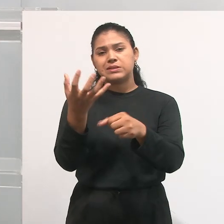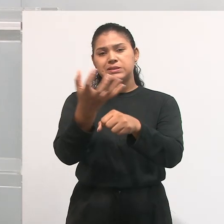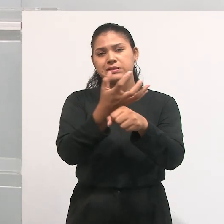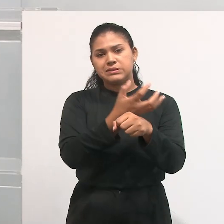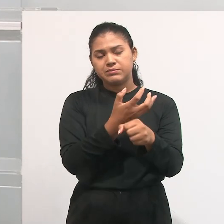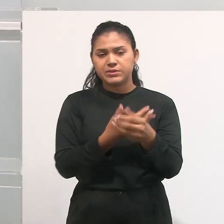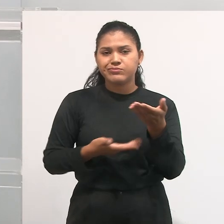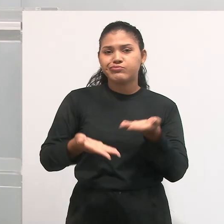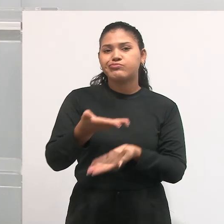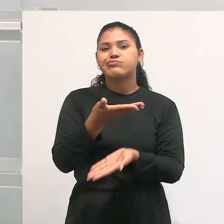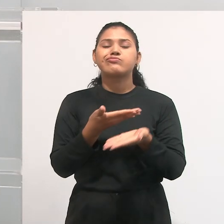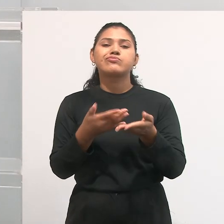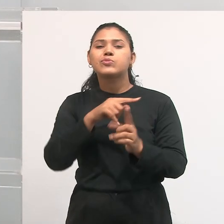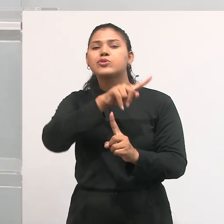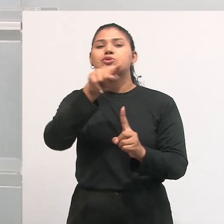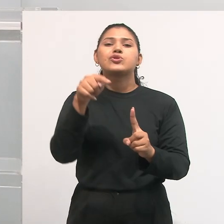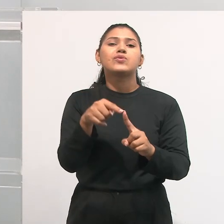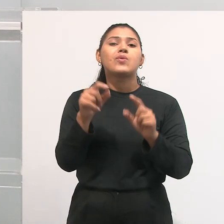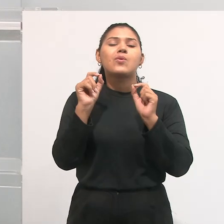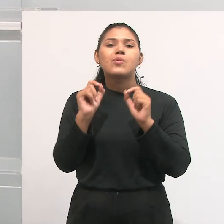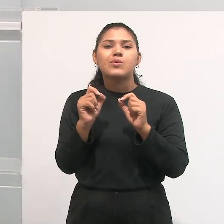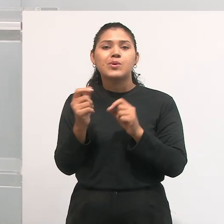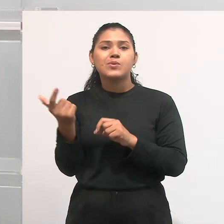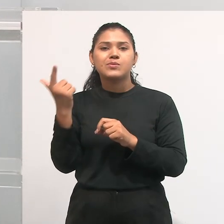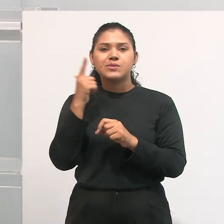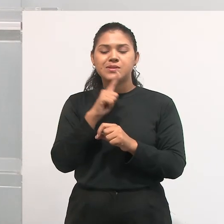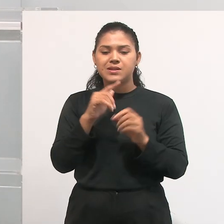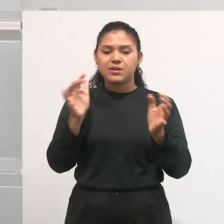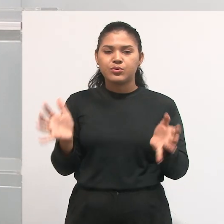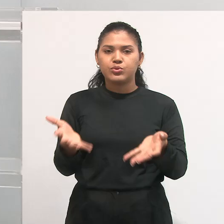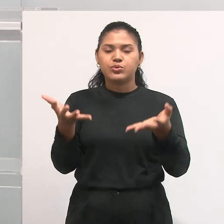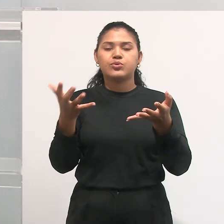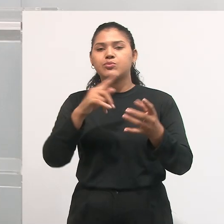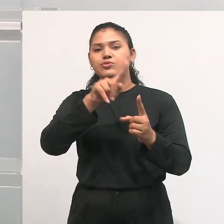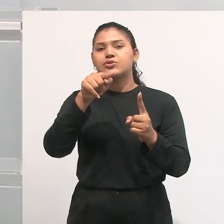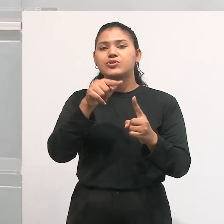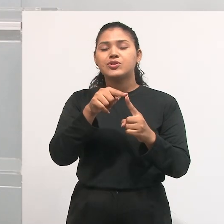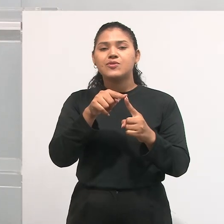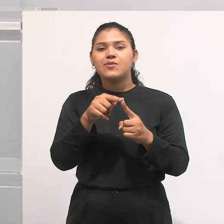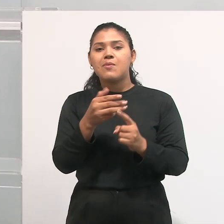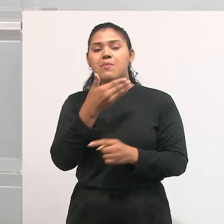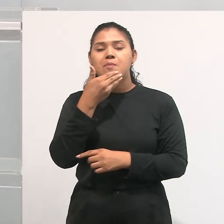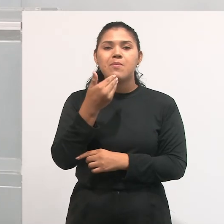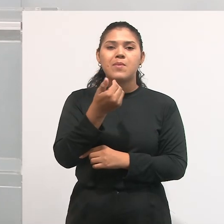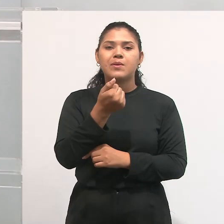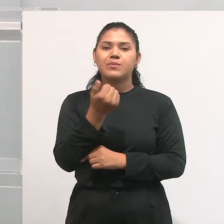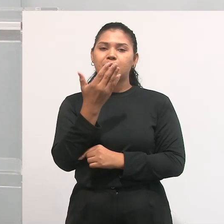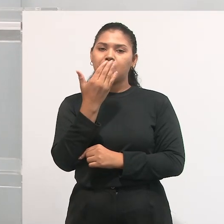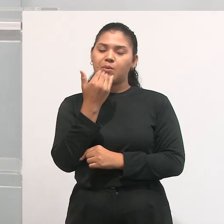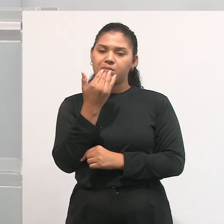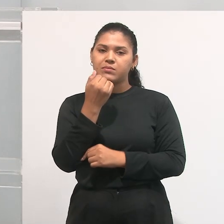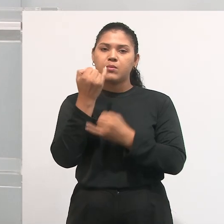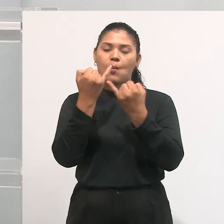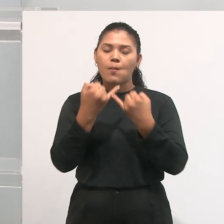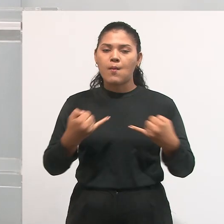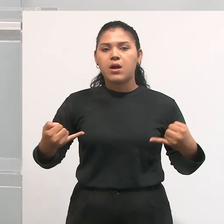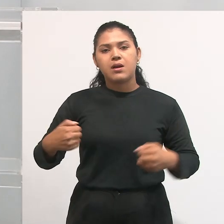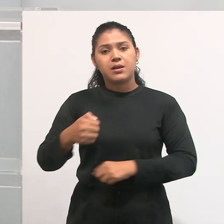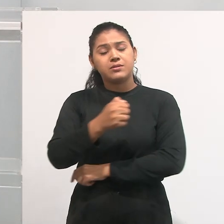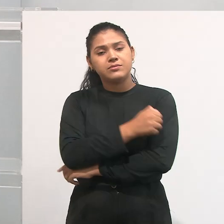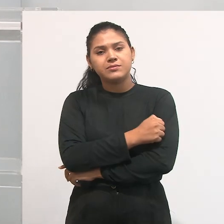Com o intuito de quê? Com o intuito de contribuir com a alimentação mais saudável para a minha escola. Então, a ideia de projetos,